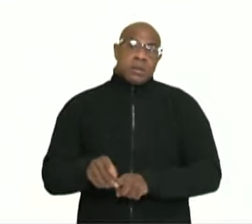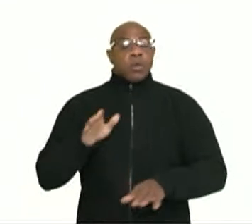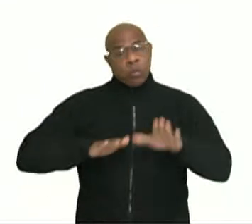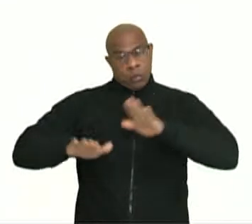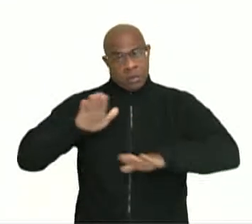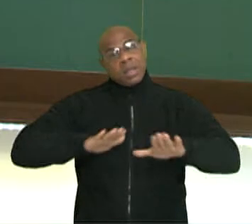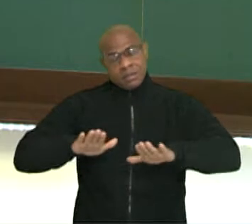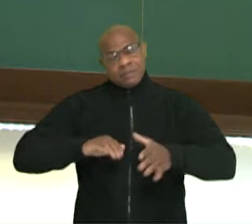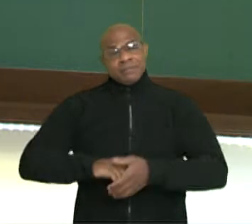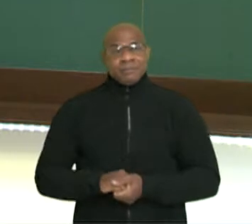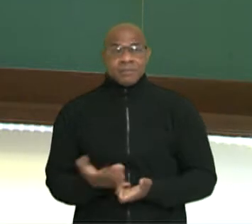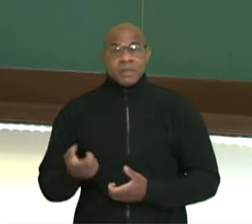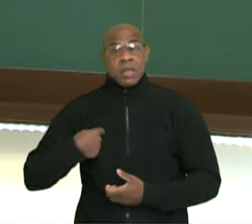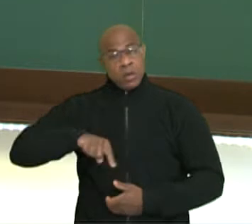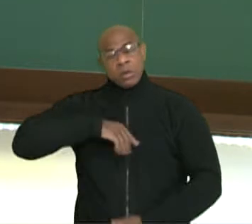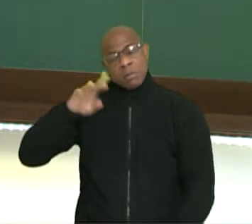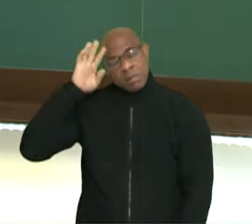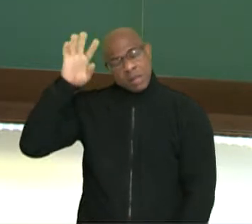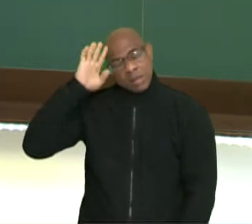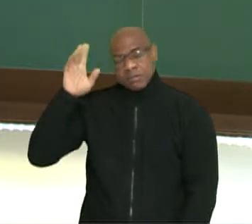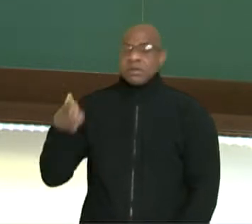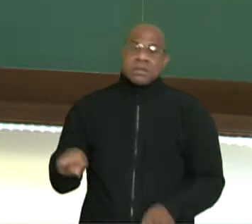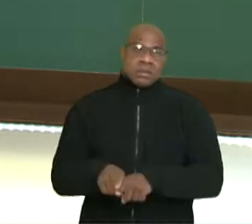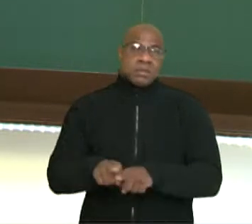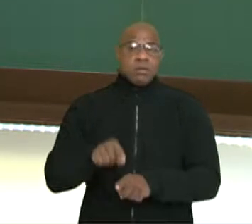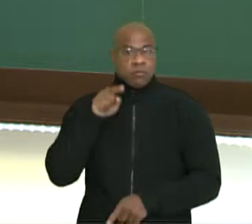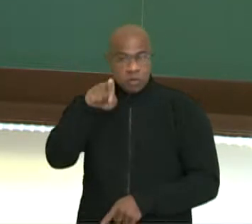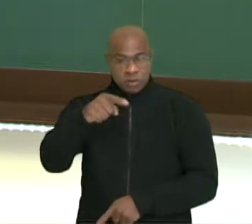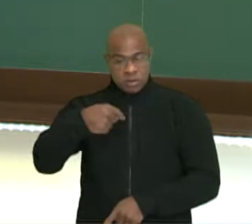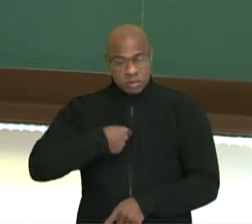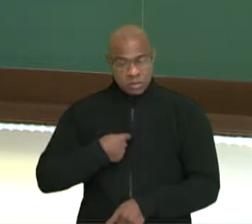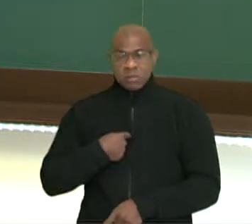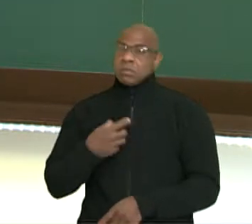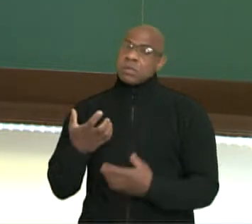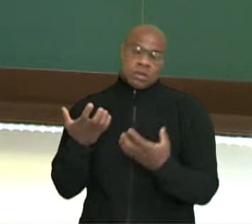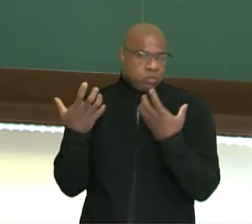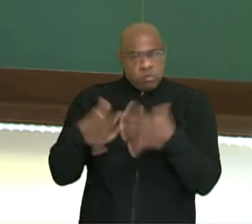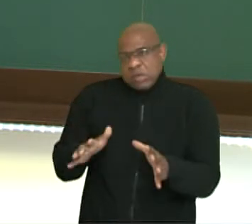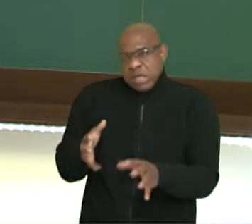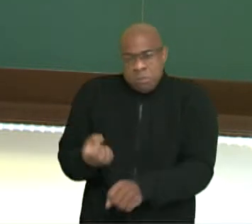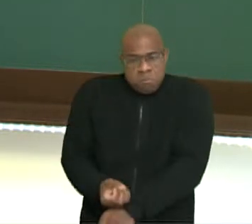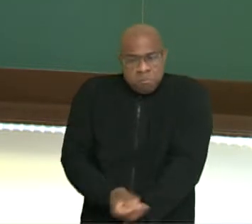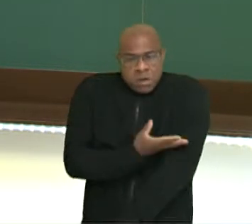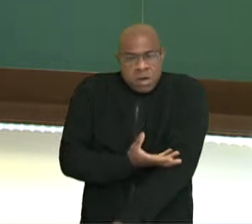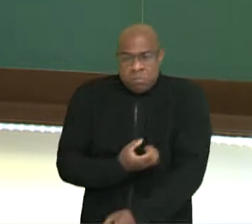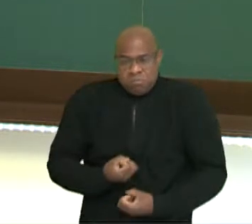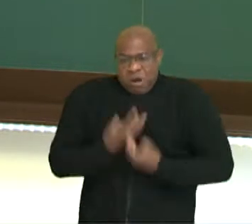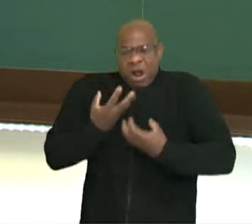perto. E eu imagino que nem eu e nem você, a gente queira uma coisa dessa, né?